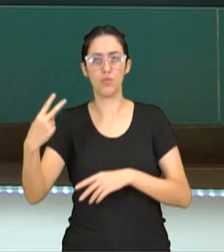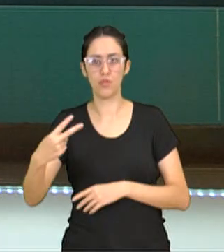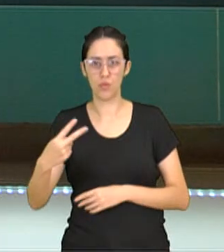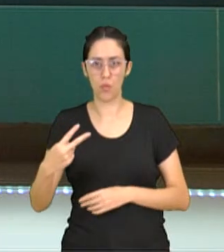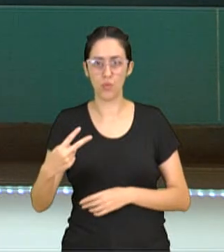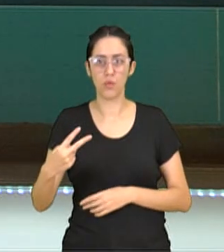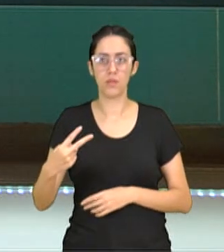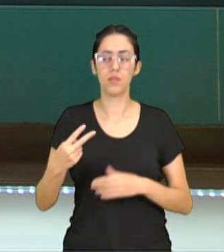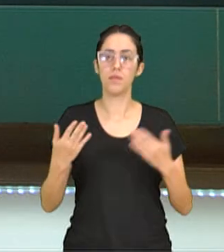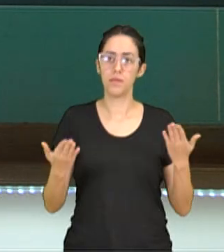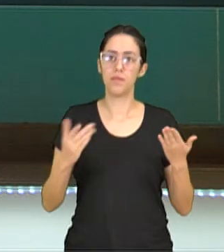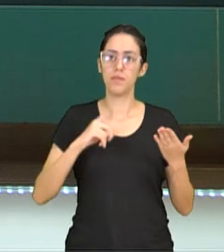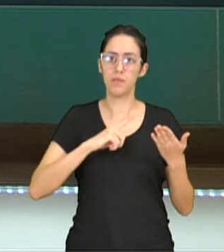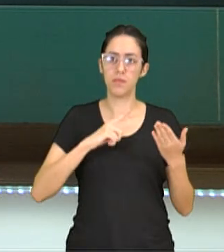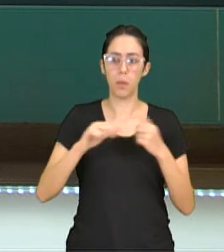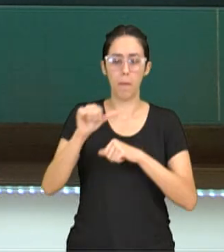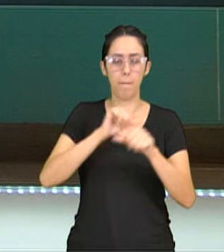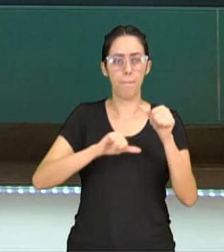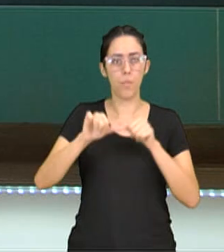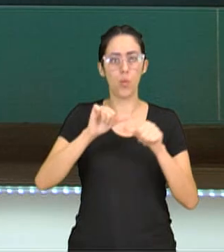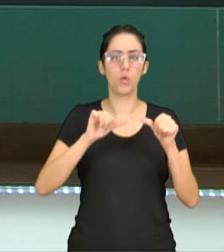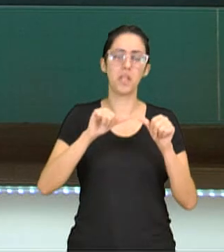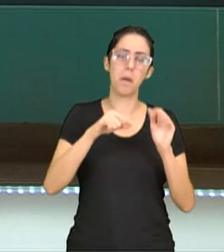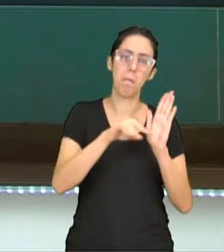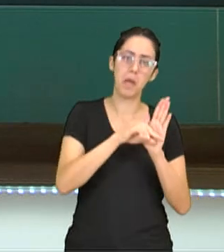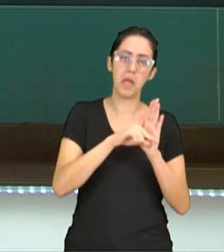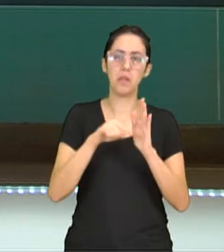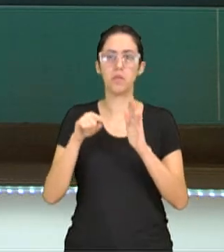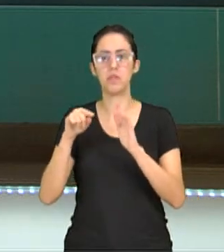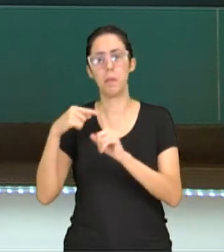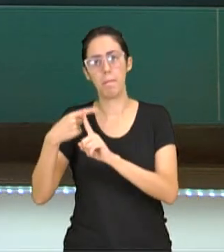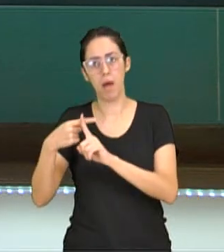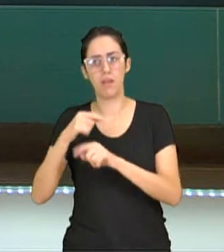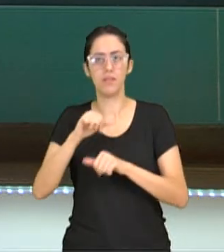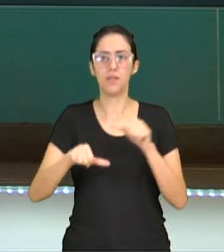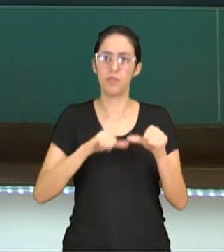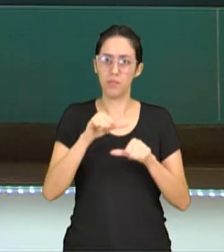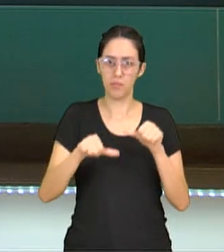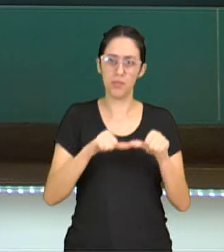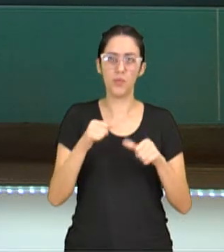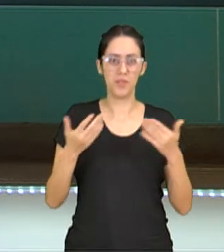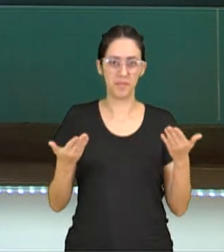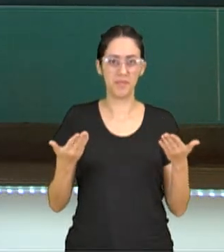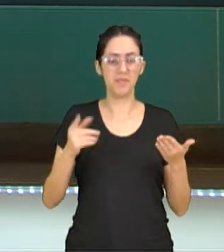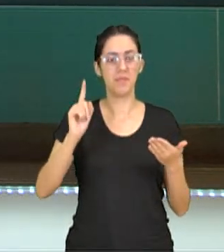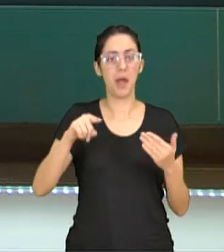você só intercala os sinais de mais e menos, certo? Conseguiu transformar em uma